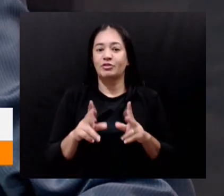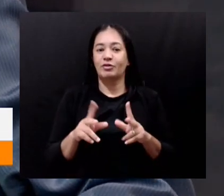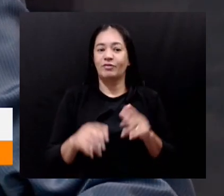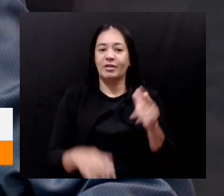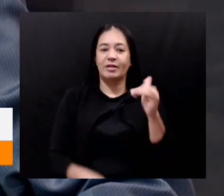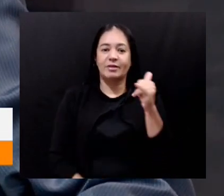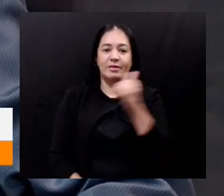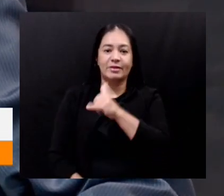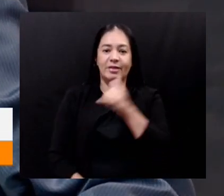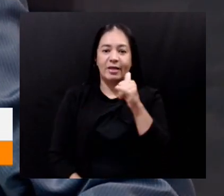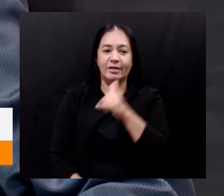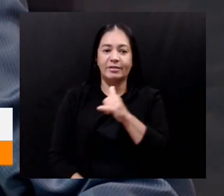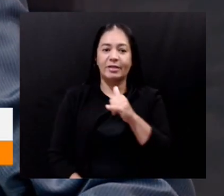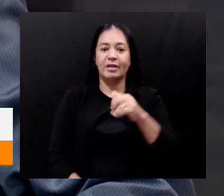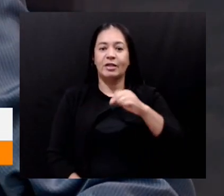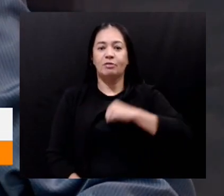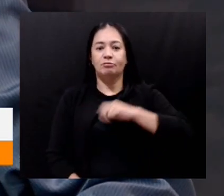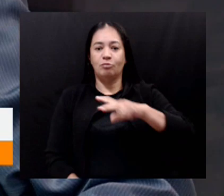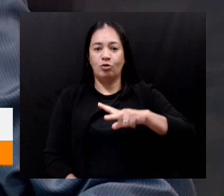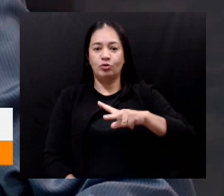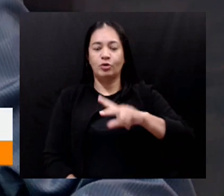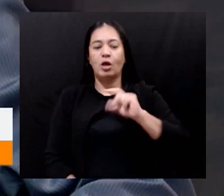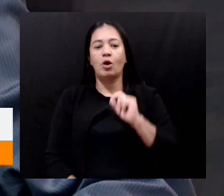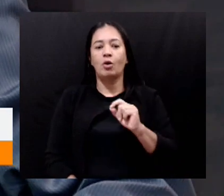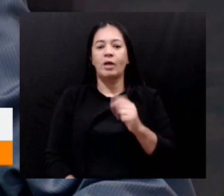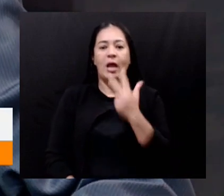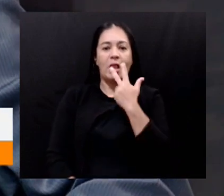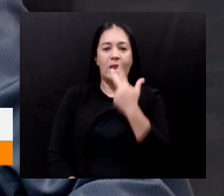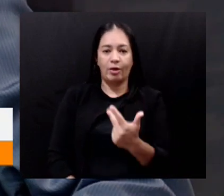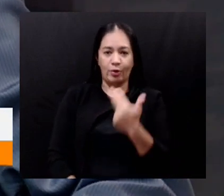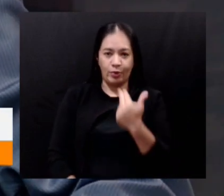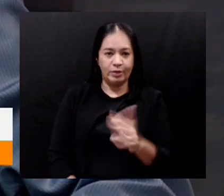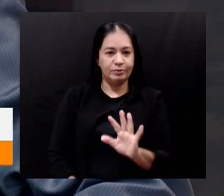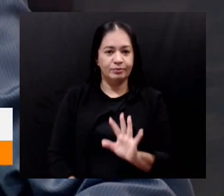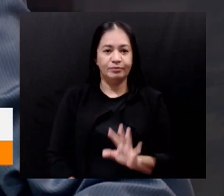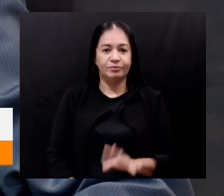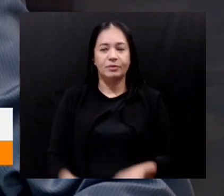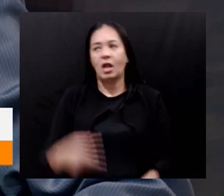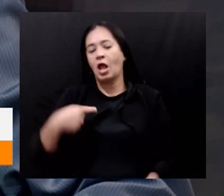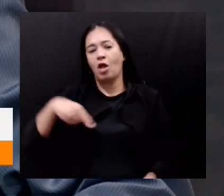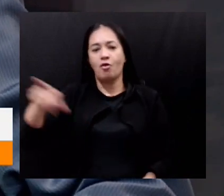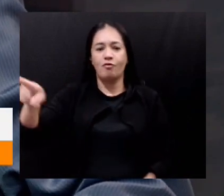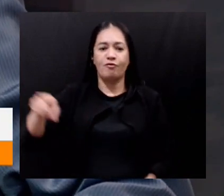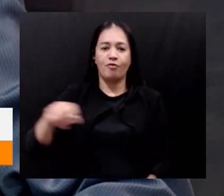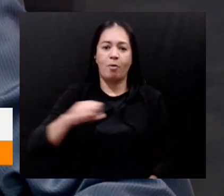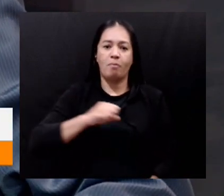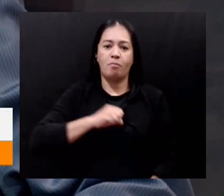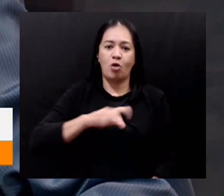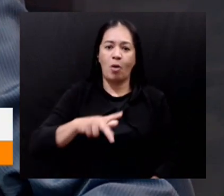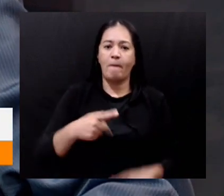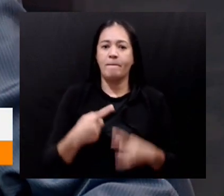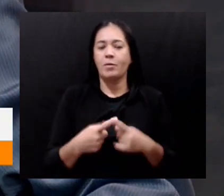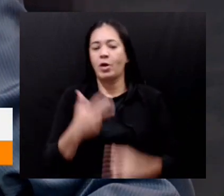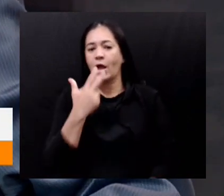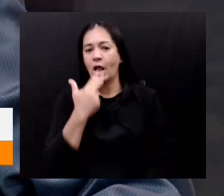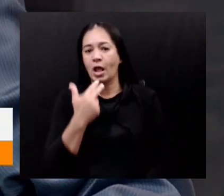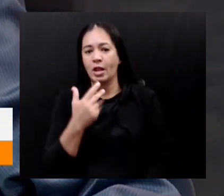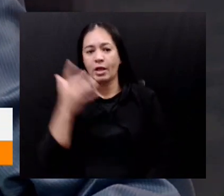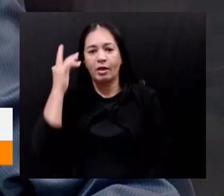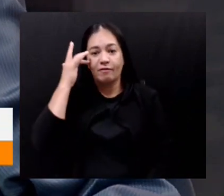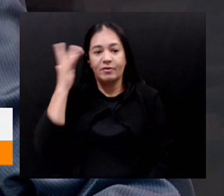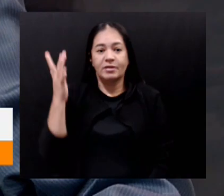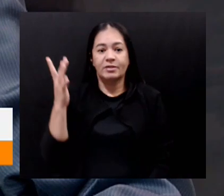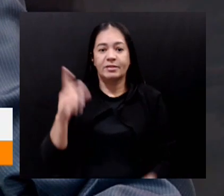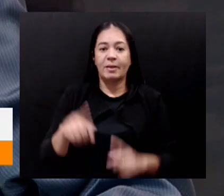Portugal, seria a questão da língua, né? Muitos Uhum, falam: "Ah, vou para Portugal porque a língua portuguesa é um facilitador". Para quem vai para a Uhum. Itália tem que